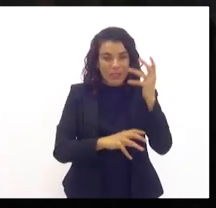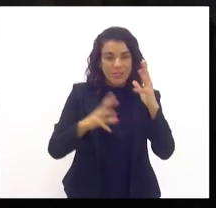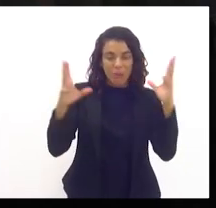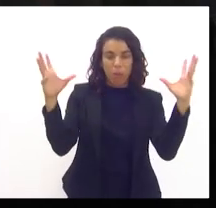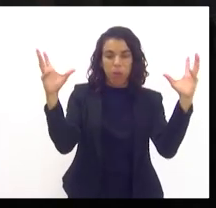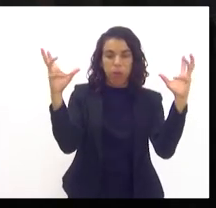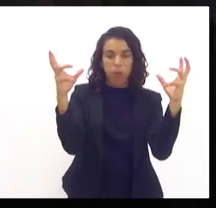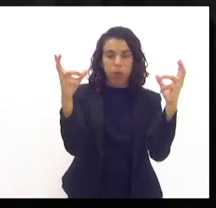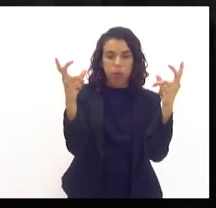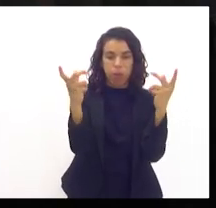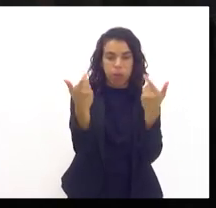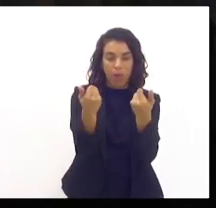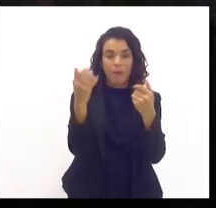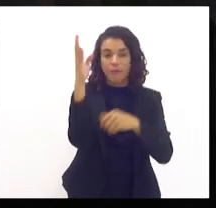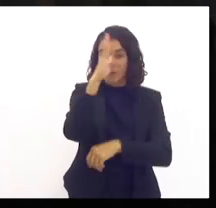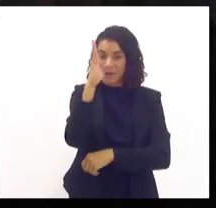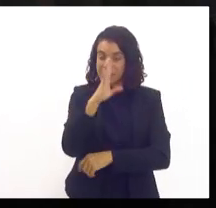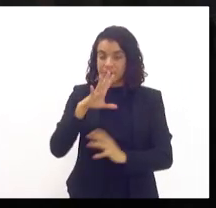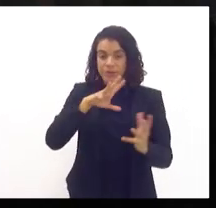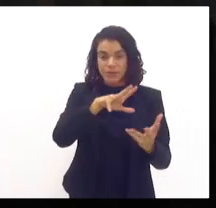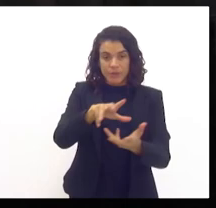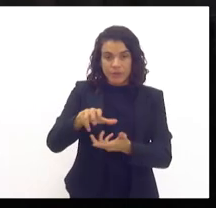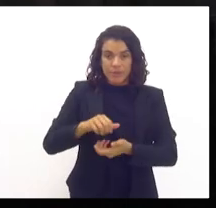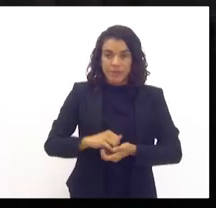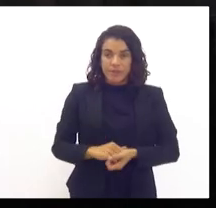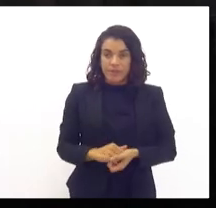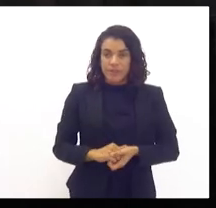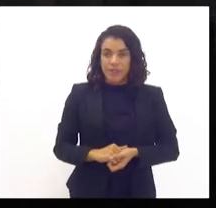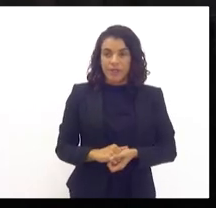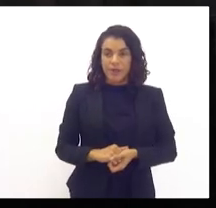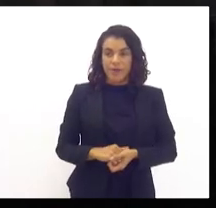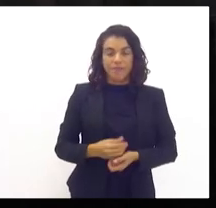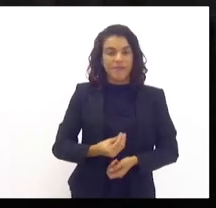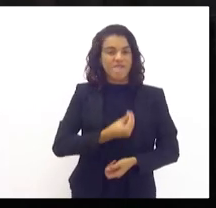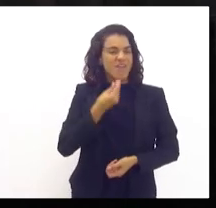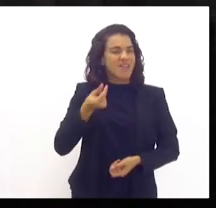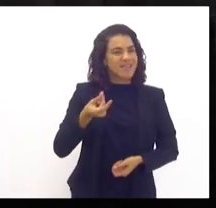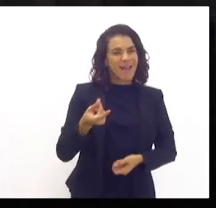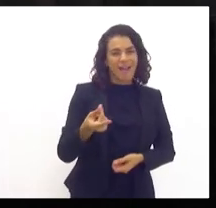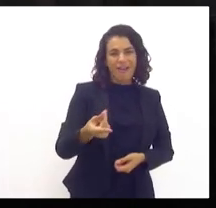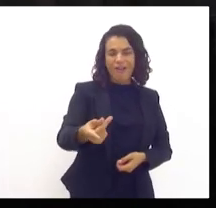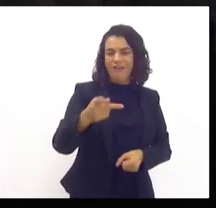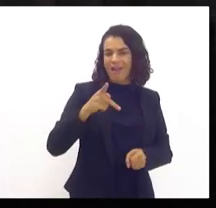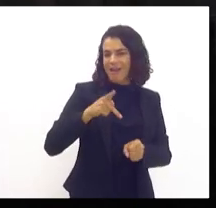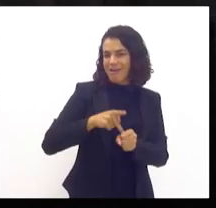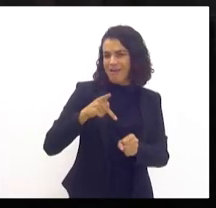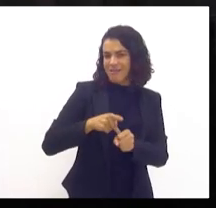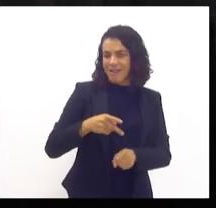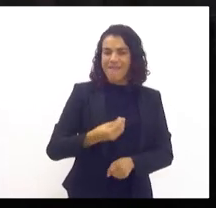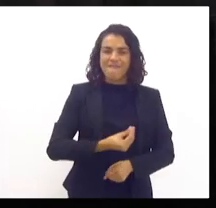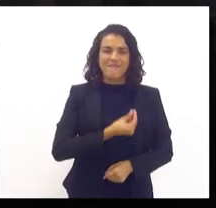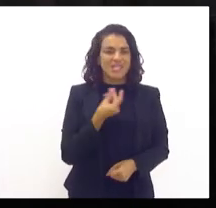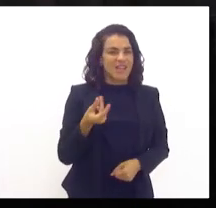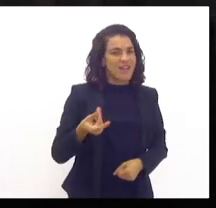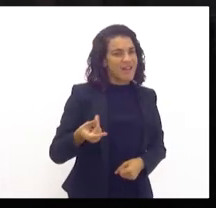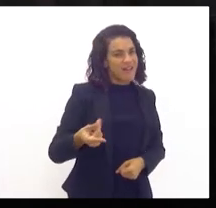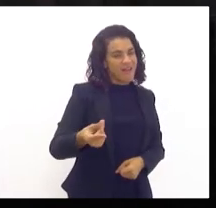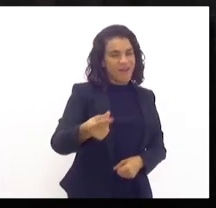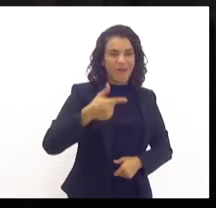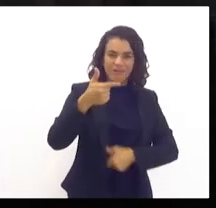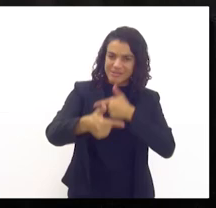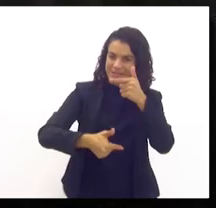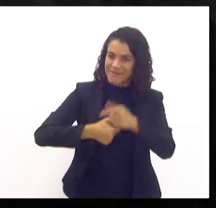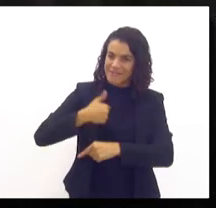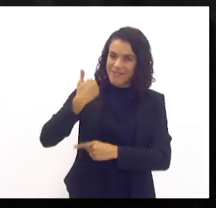Janeiro, no Brasil e no mundo. Vida longa à Petrobras e aos seus serviços ao